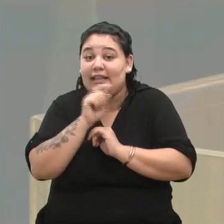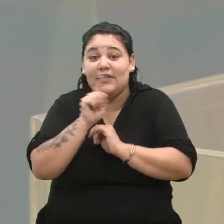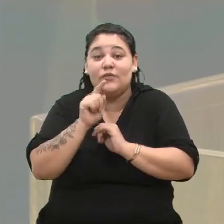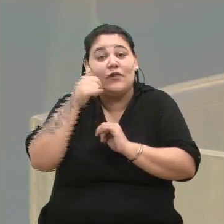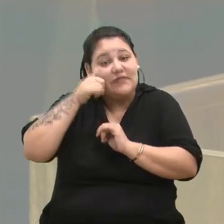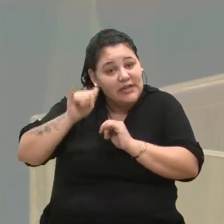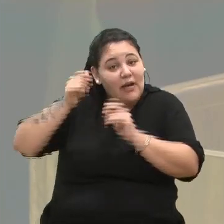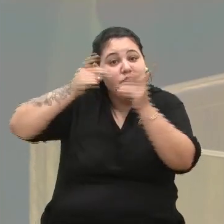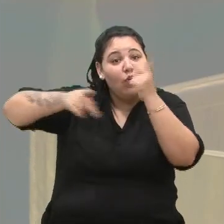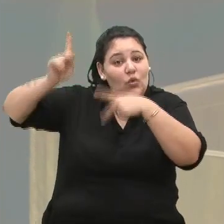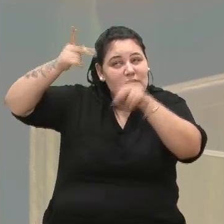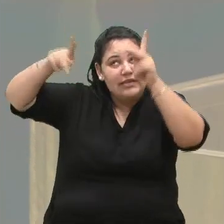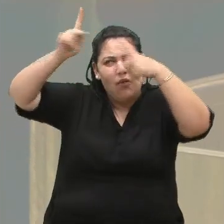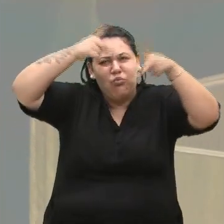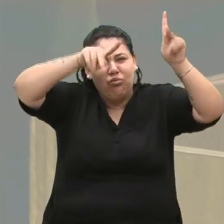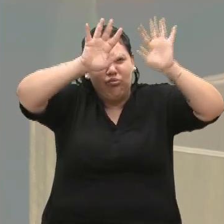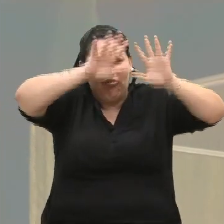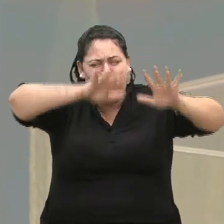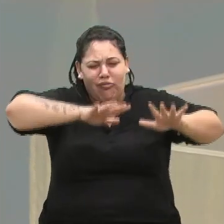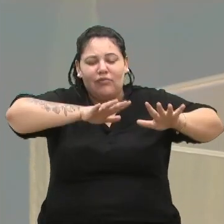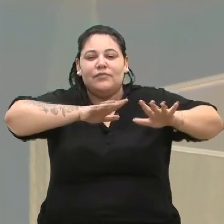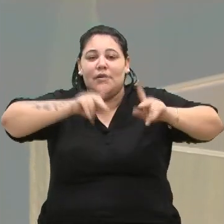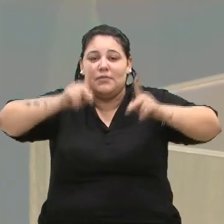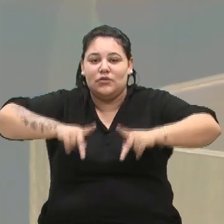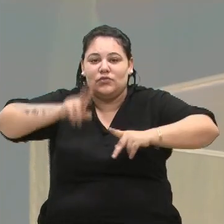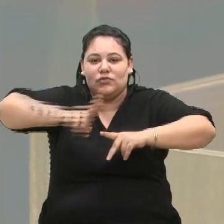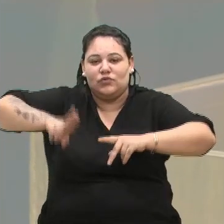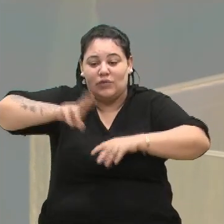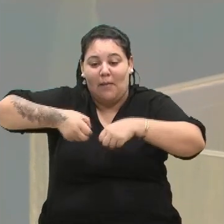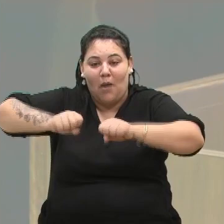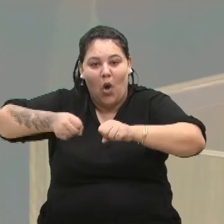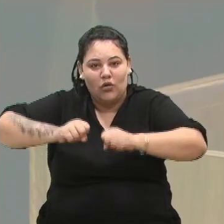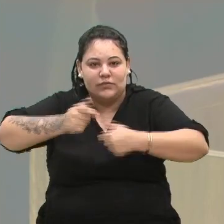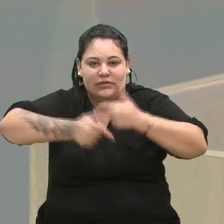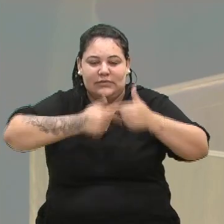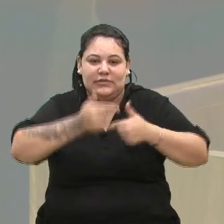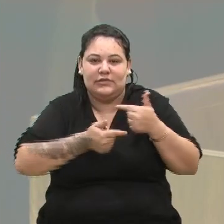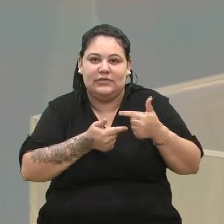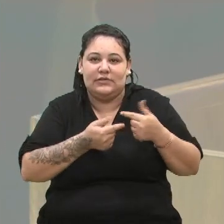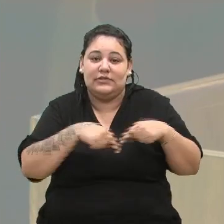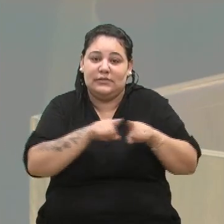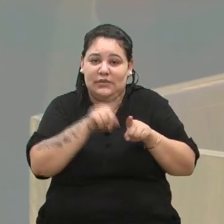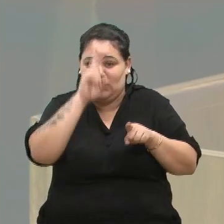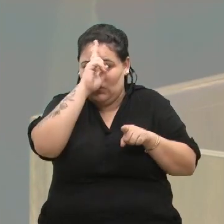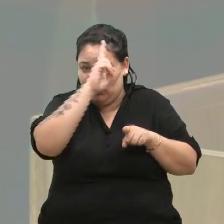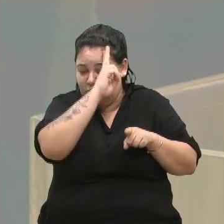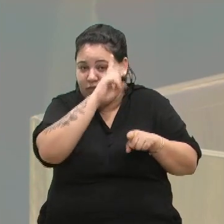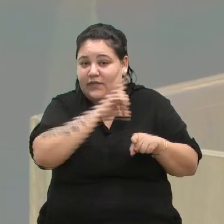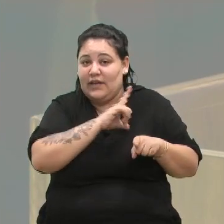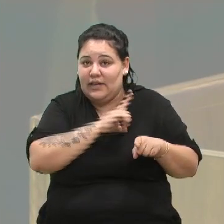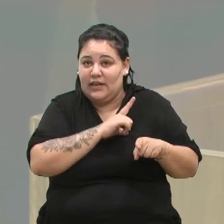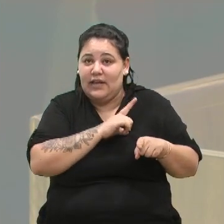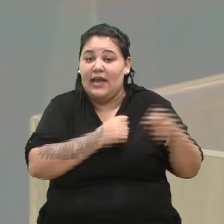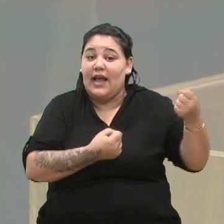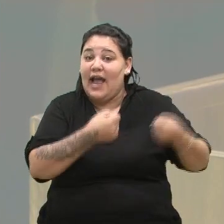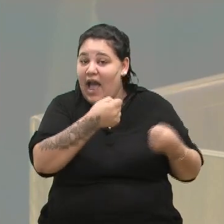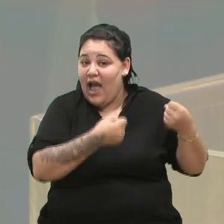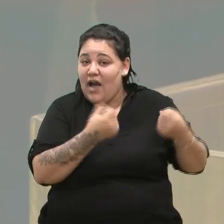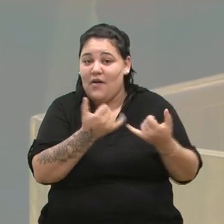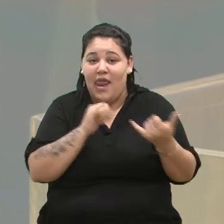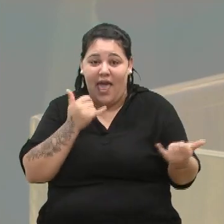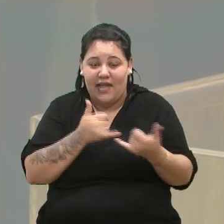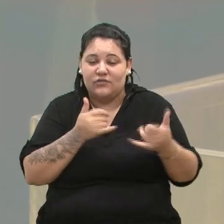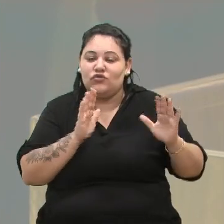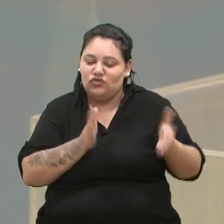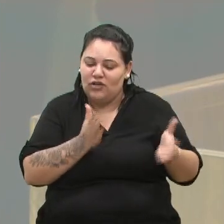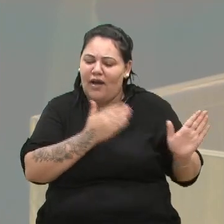nossos pessoas que usam a moto para trabalhar. O nosso Uber também vai ter carro elétrico, já também está sendo fabricado em